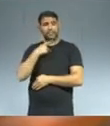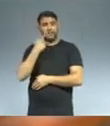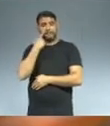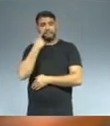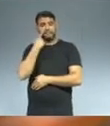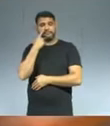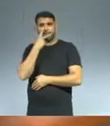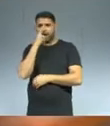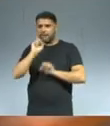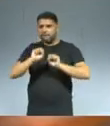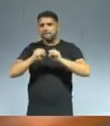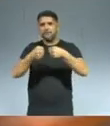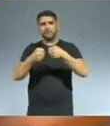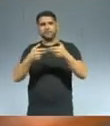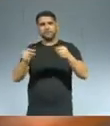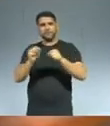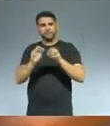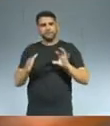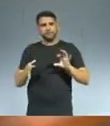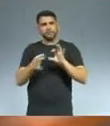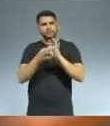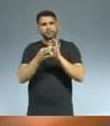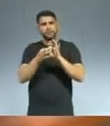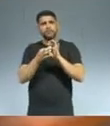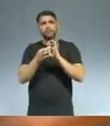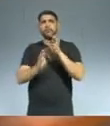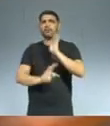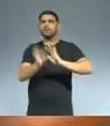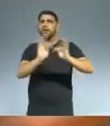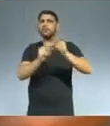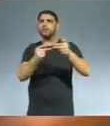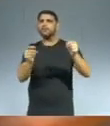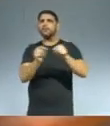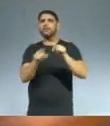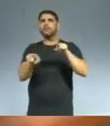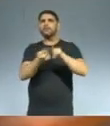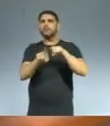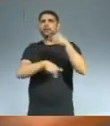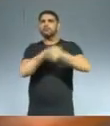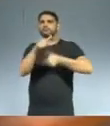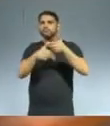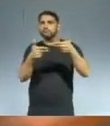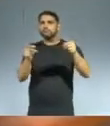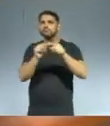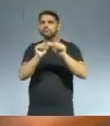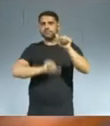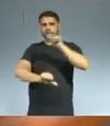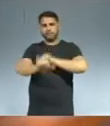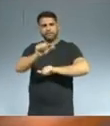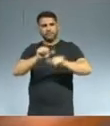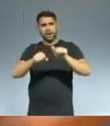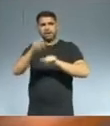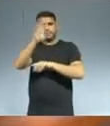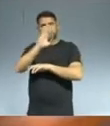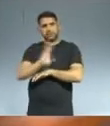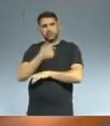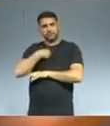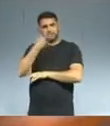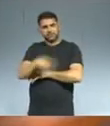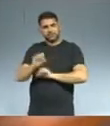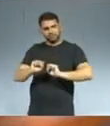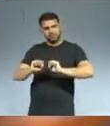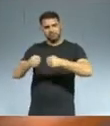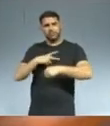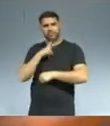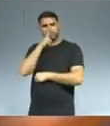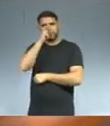a força empreendedora aliado uma tecnologia e ao trabalho na transformado o nosso país